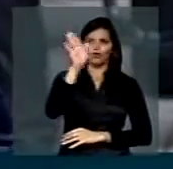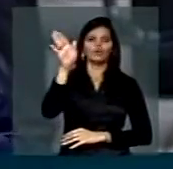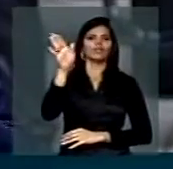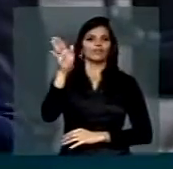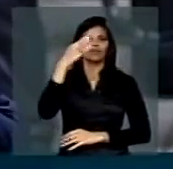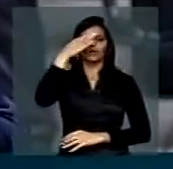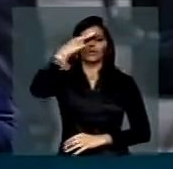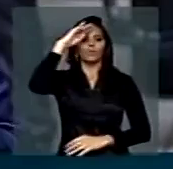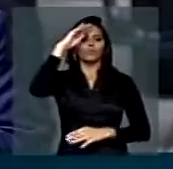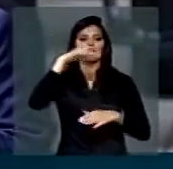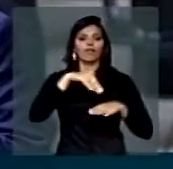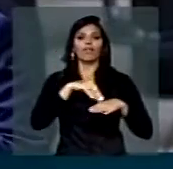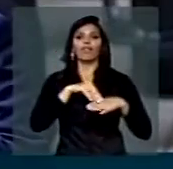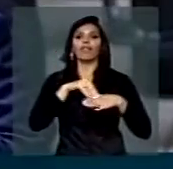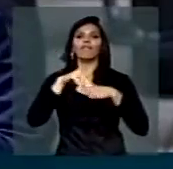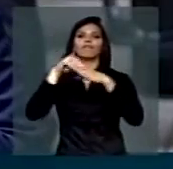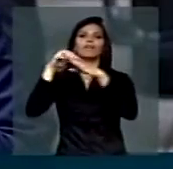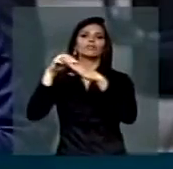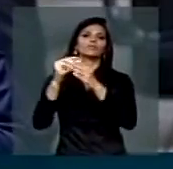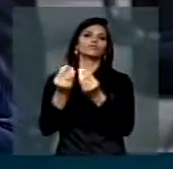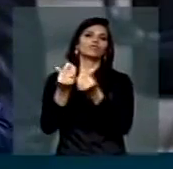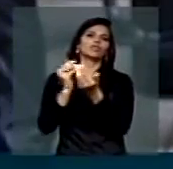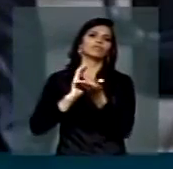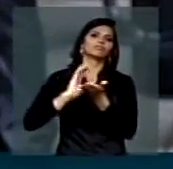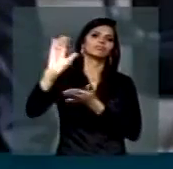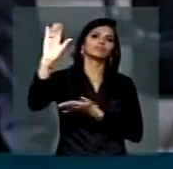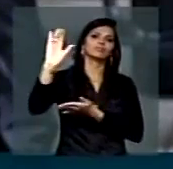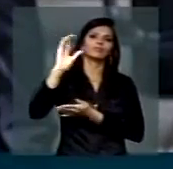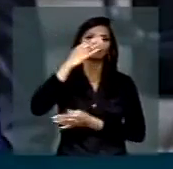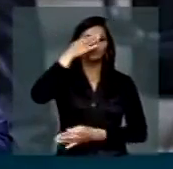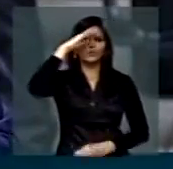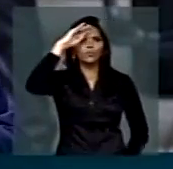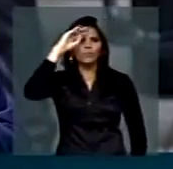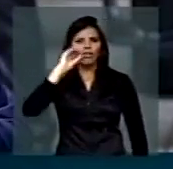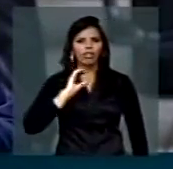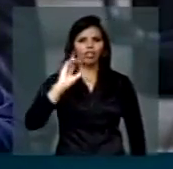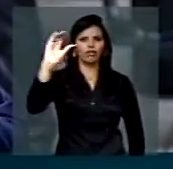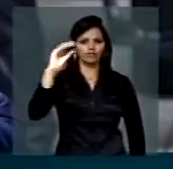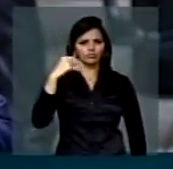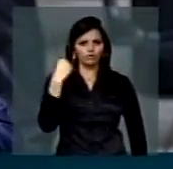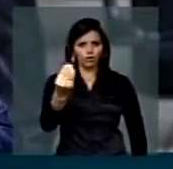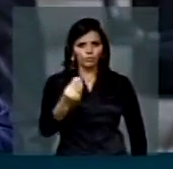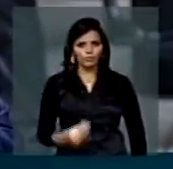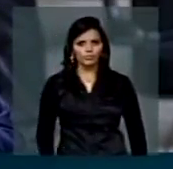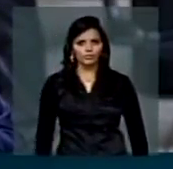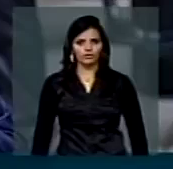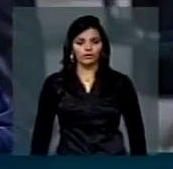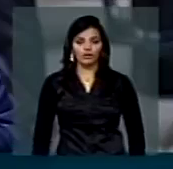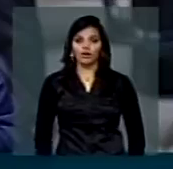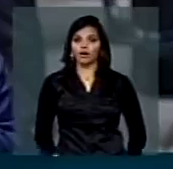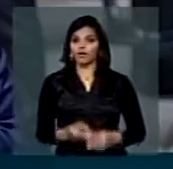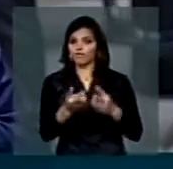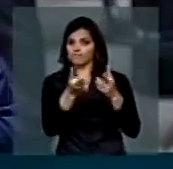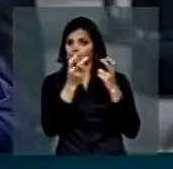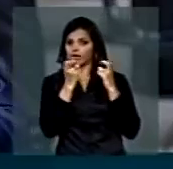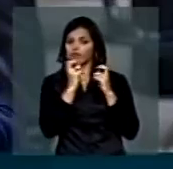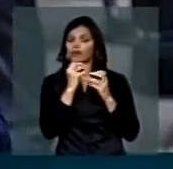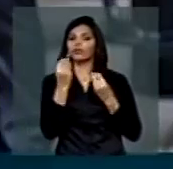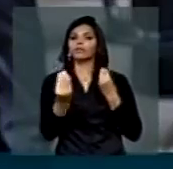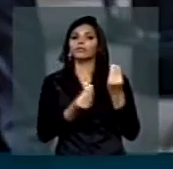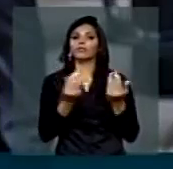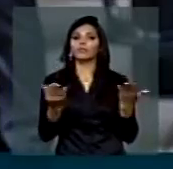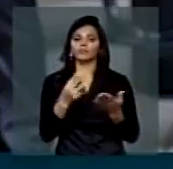nossos recursos para Cuba. A gente vê uma situação que o